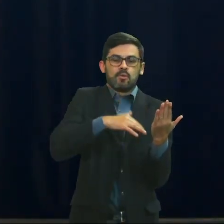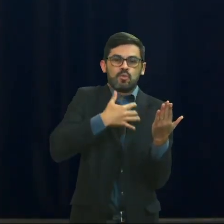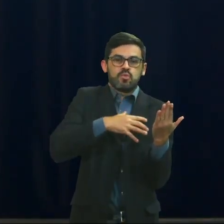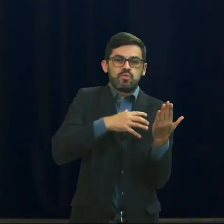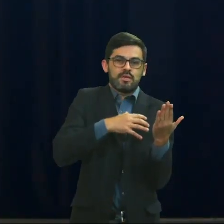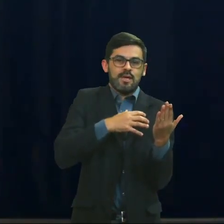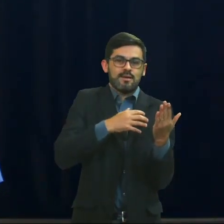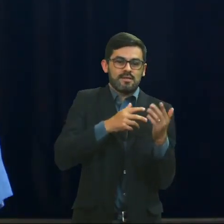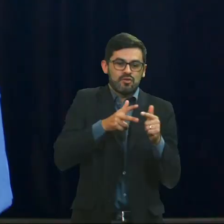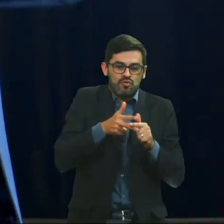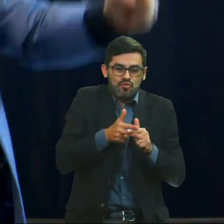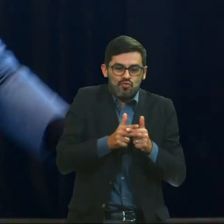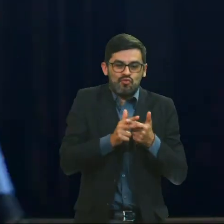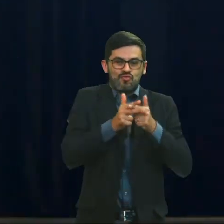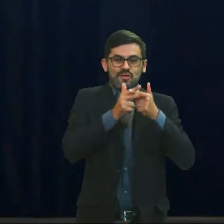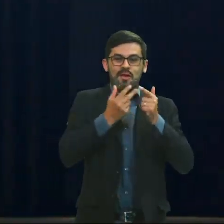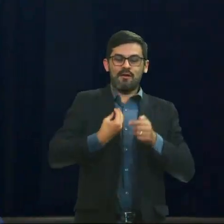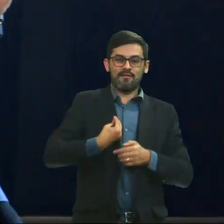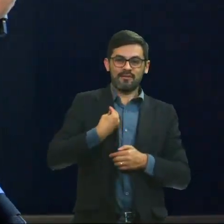em ordem? Aleluia.